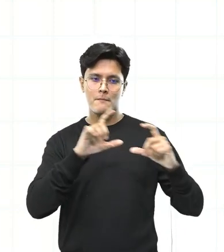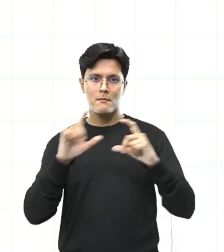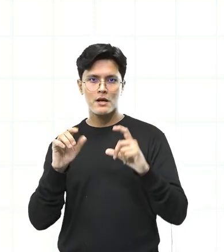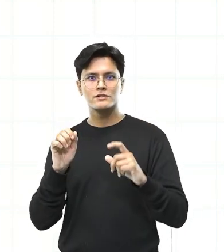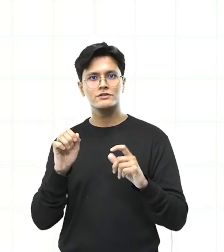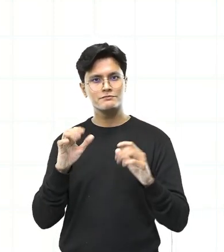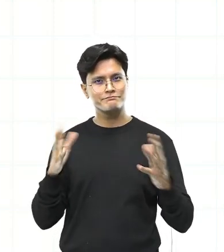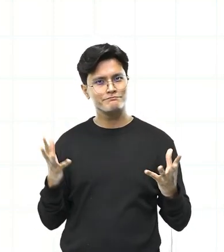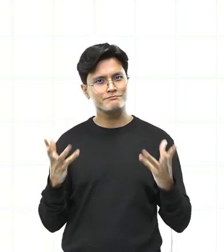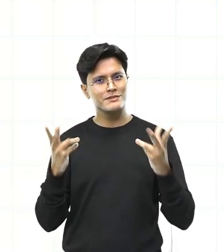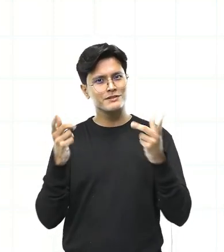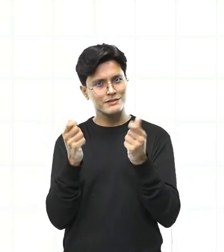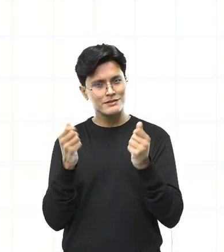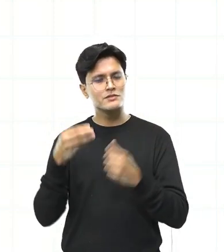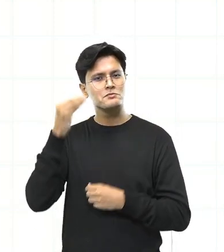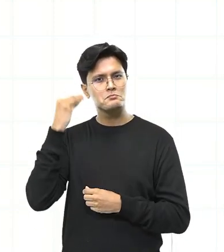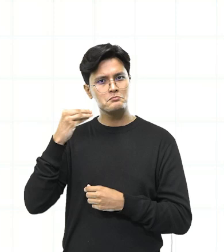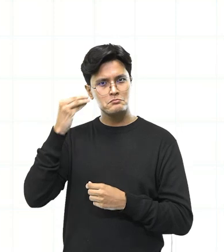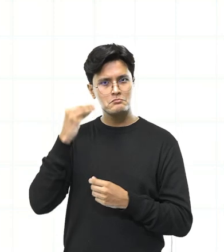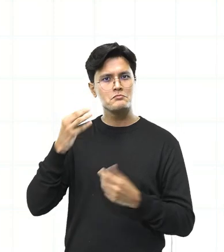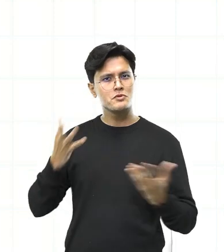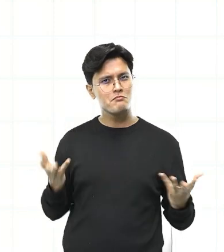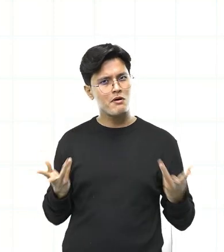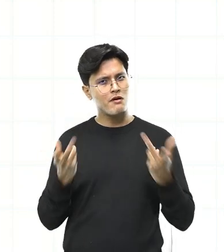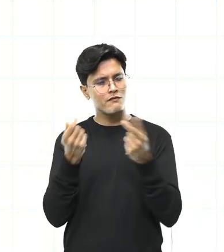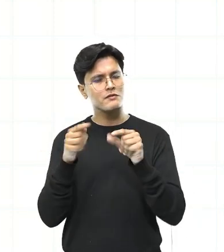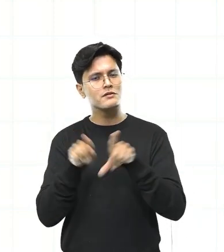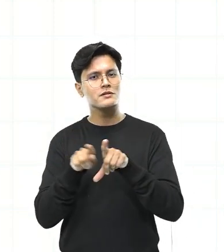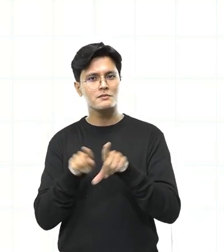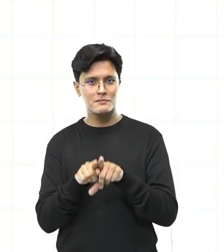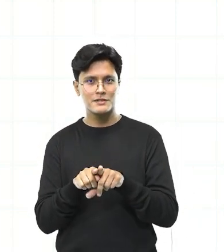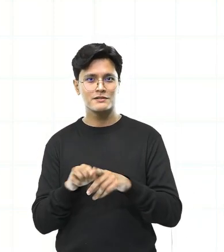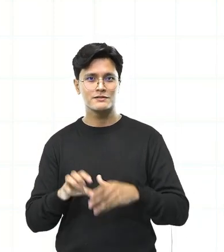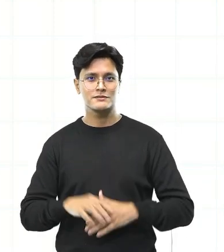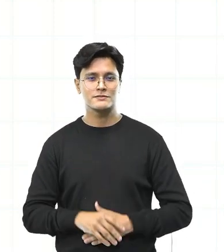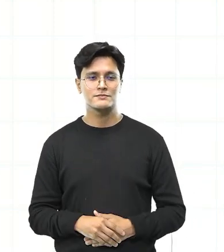experiências incríveis, disse Pondeja.